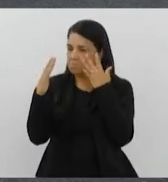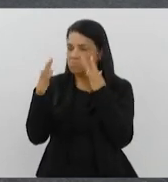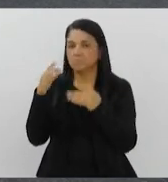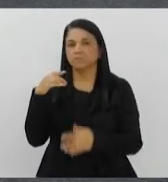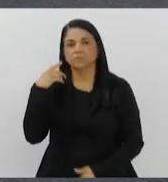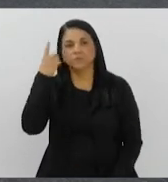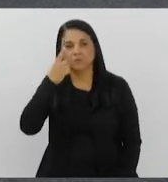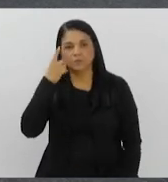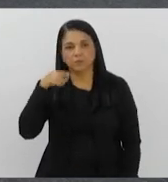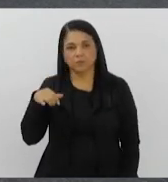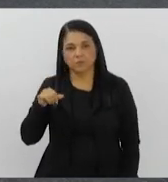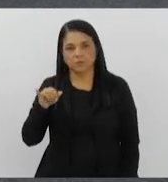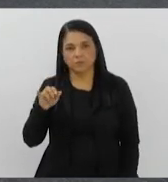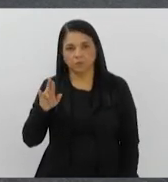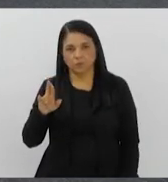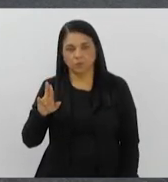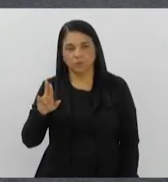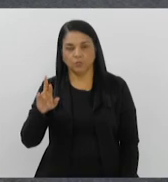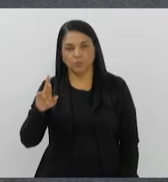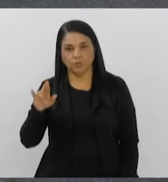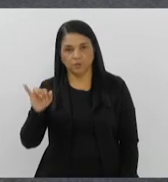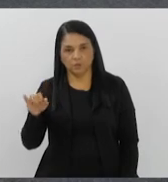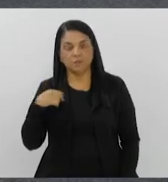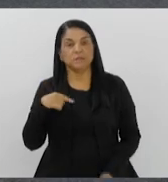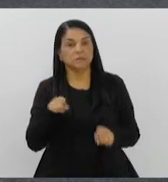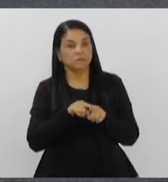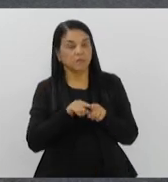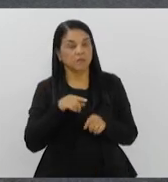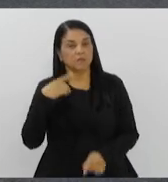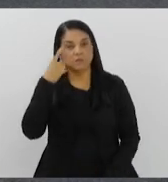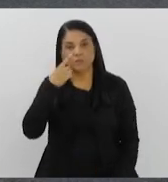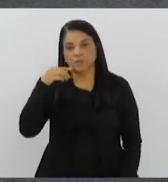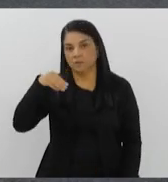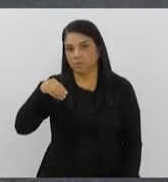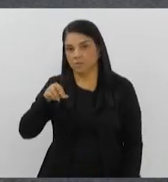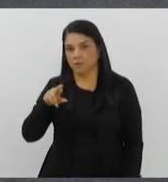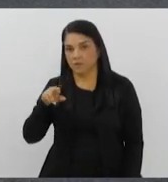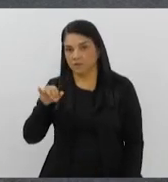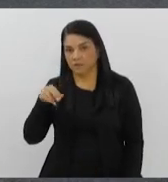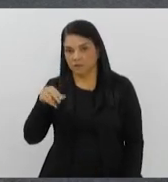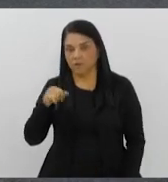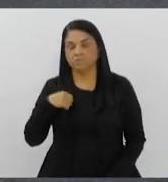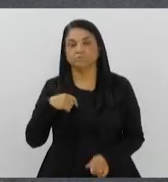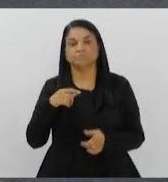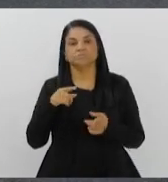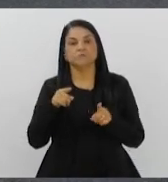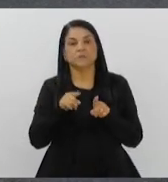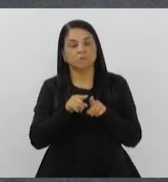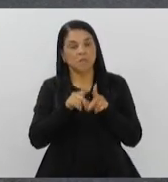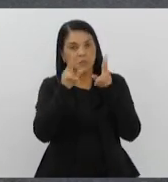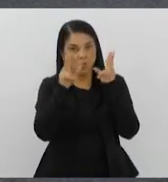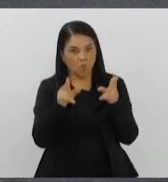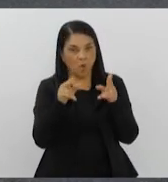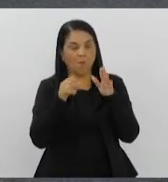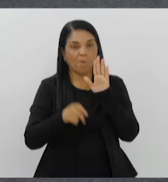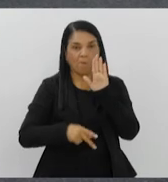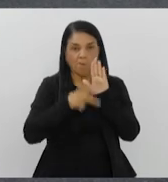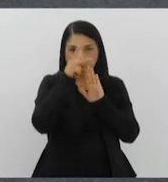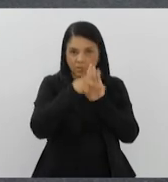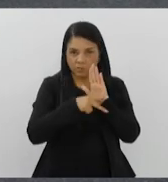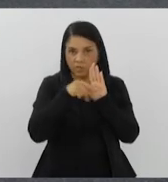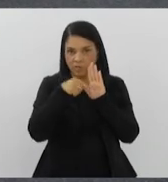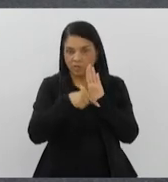deputado, dizer que também a deputada Marina do MST tem projetos, assim, alguns em coautoria comigo. E